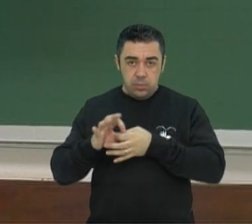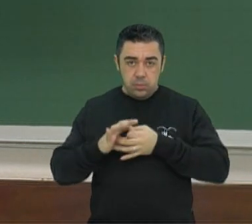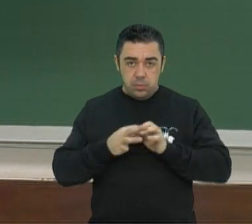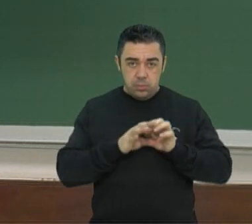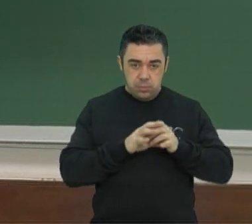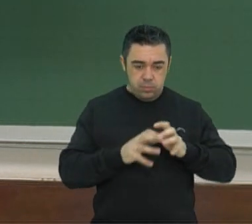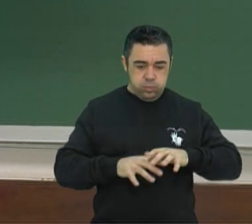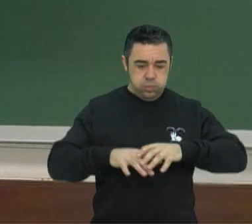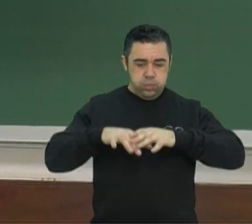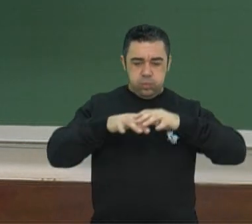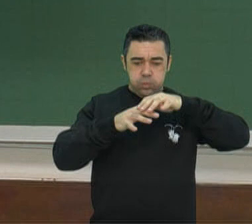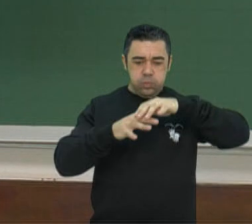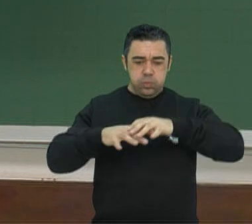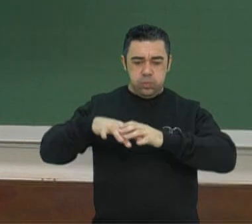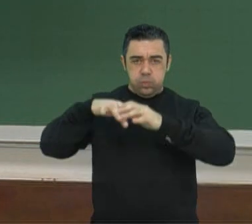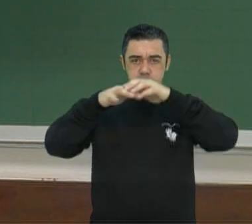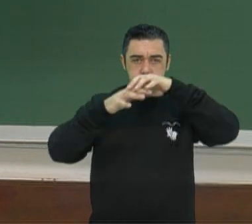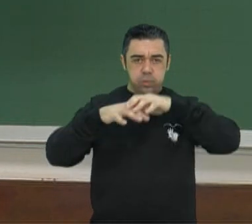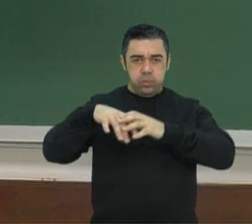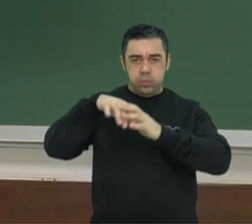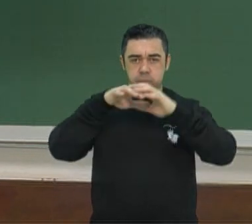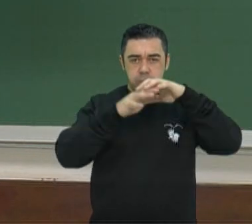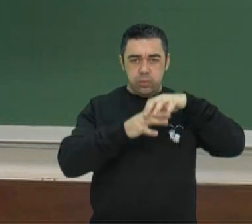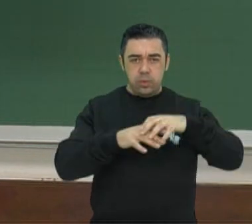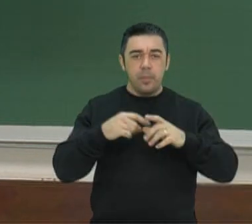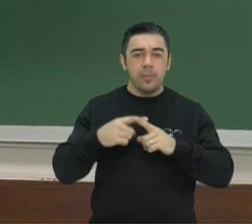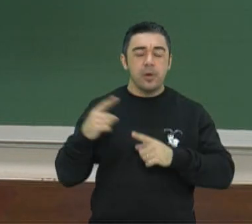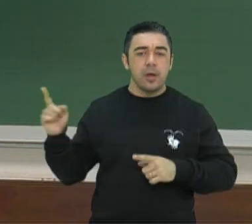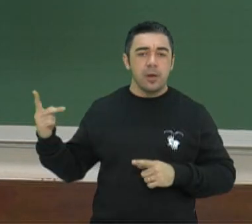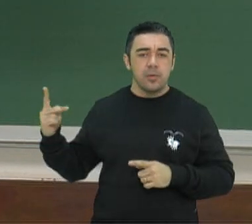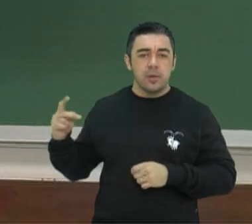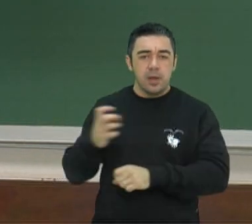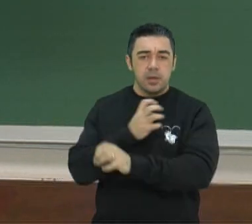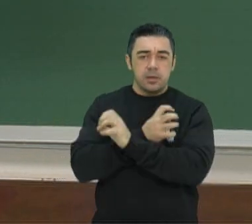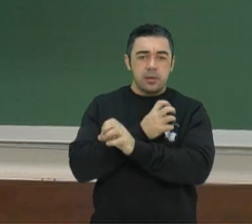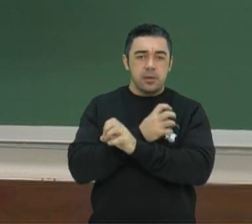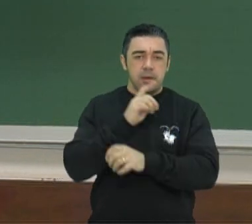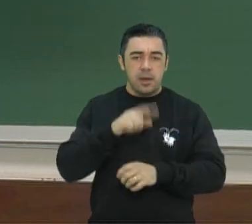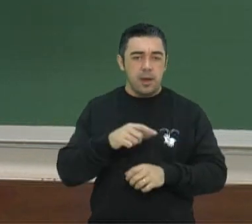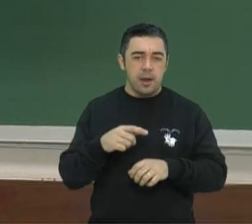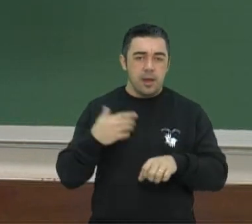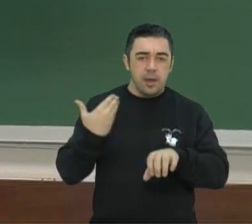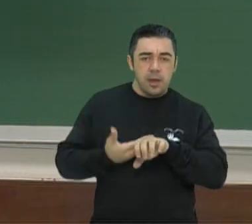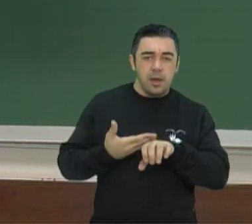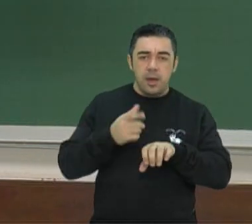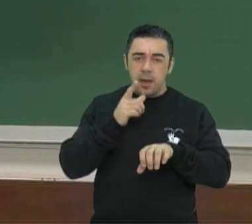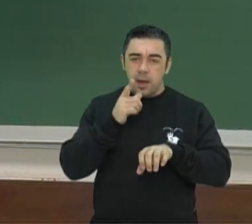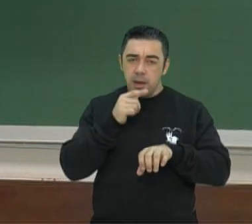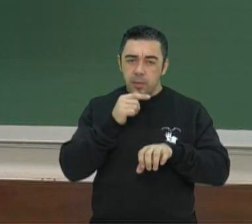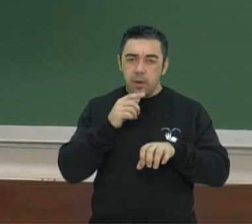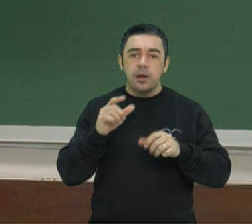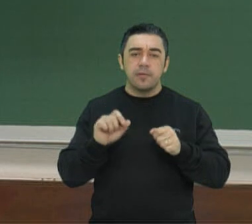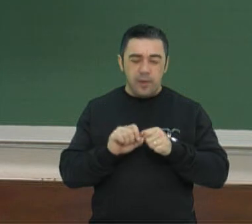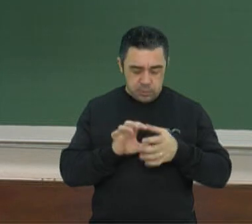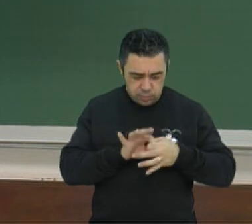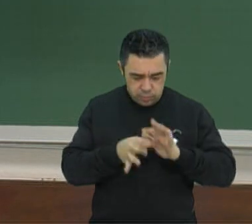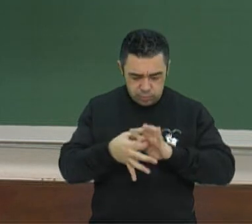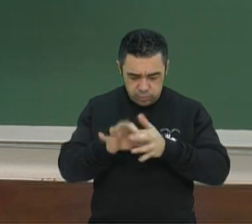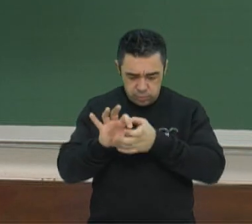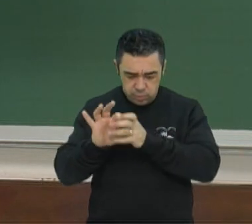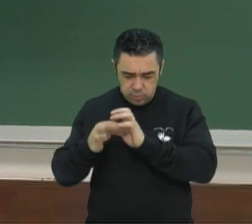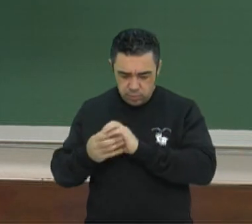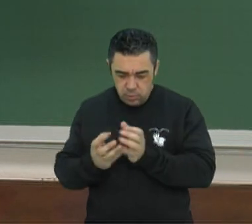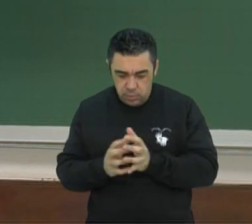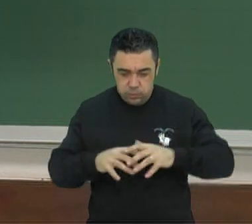uma com a outra. Como é que elas conseguem fazer isso? O exoesqueleto delas é hidrofóbico, né? Então, eles conseguem então fazer essa